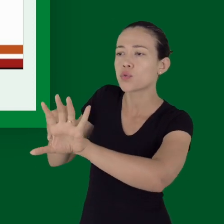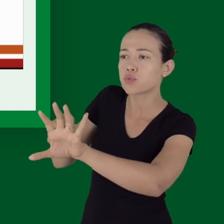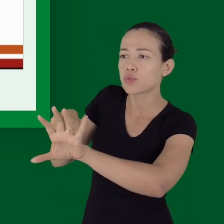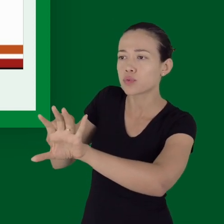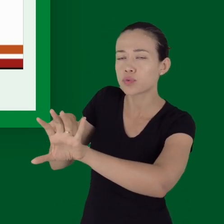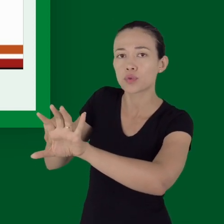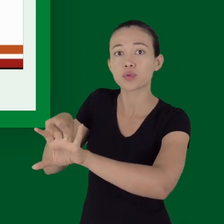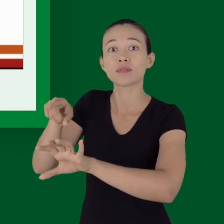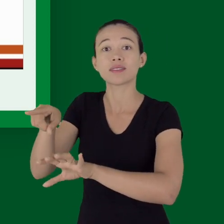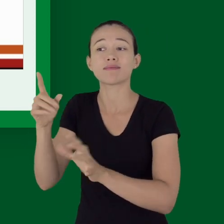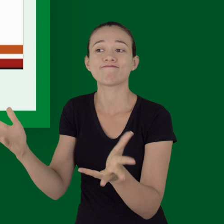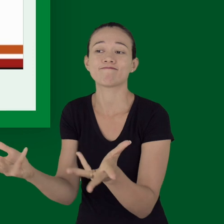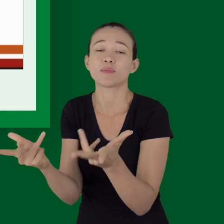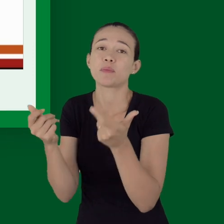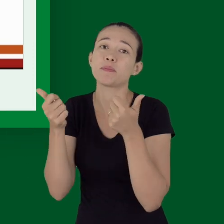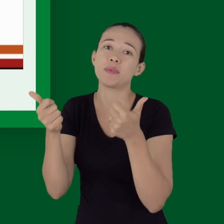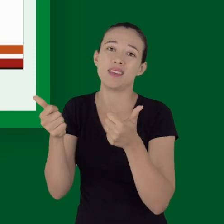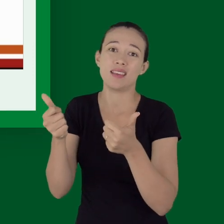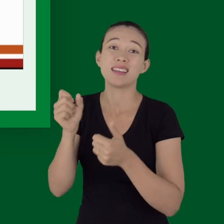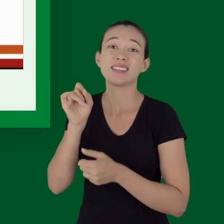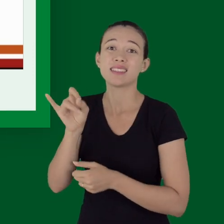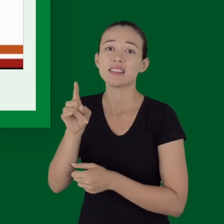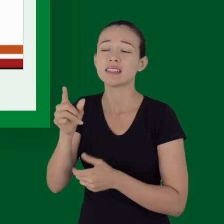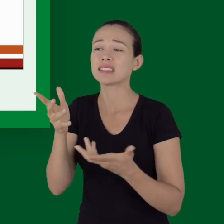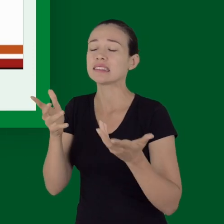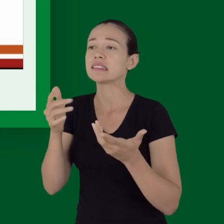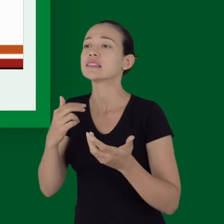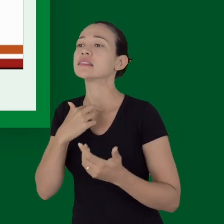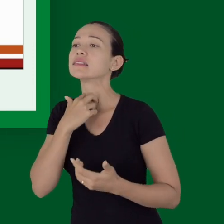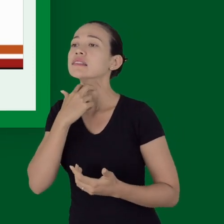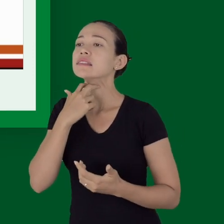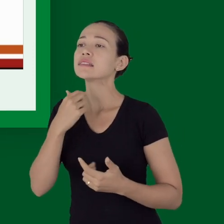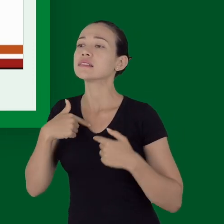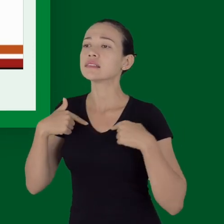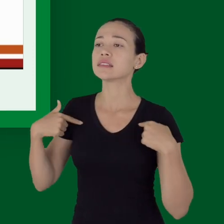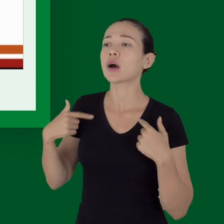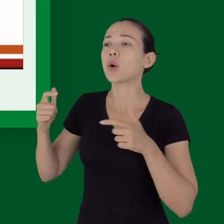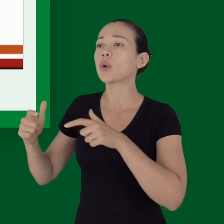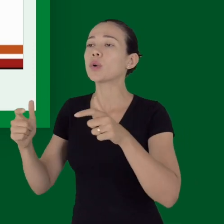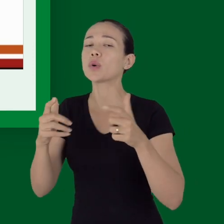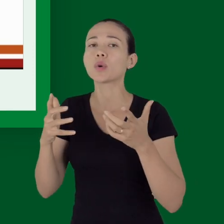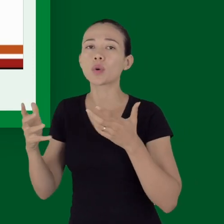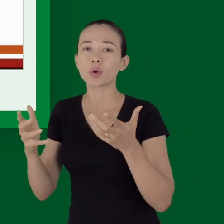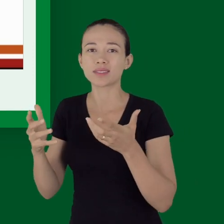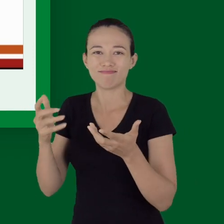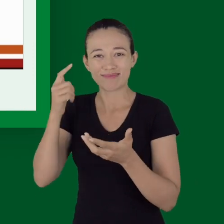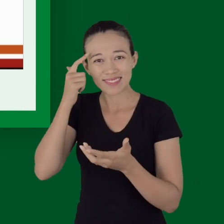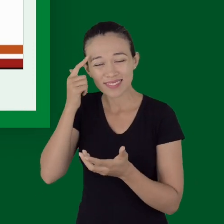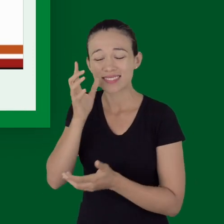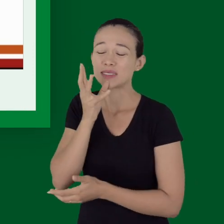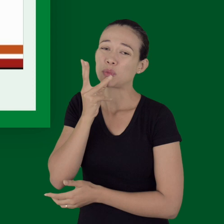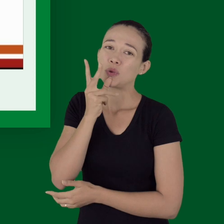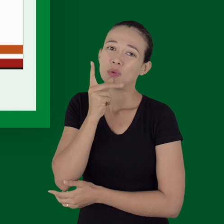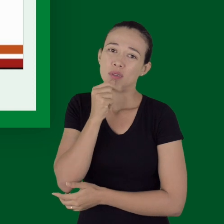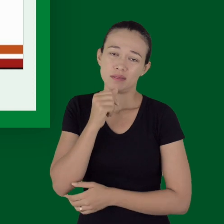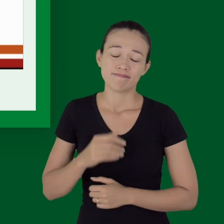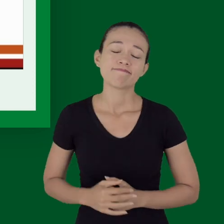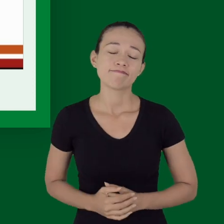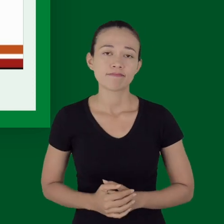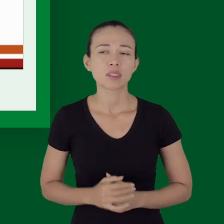gente não pode retardar isso tentando pegar um acesso central. Então, assim, ela fica reservada a situações bem específicas mesmo.